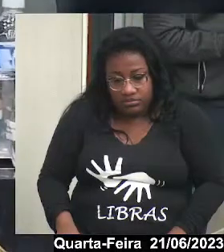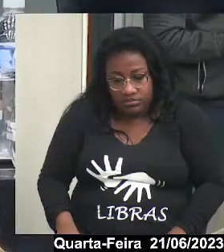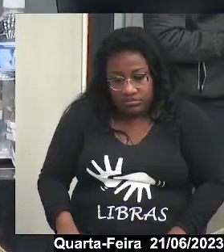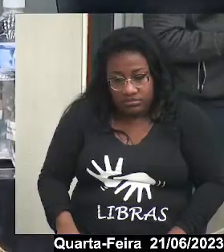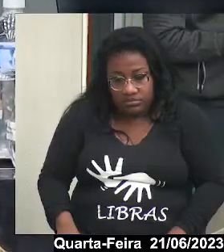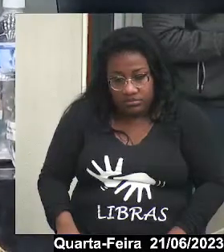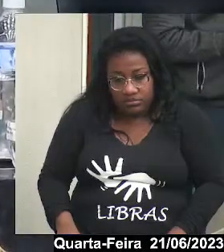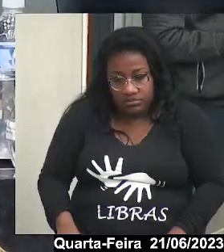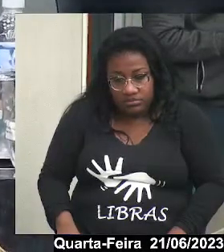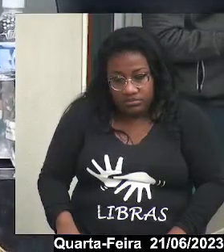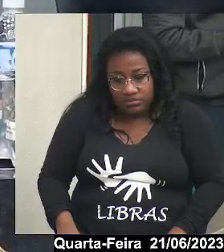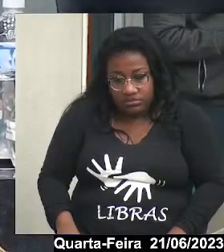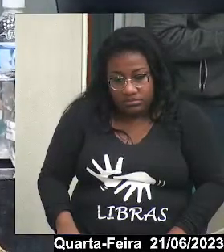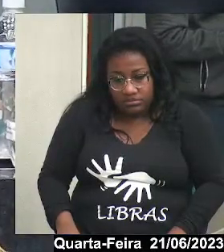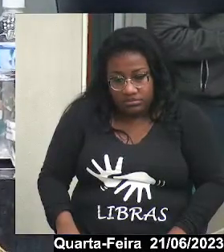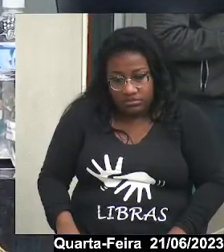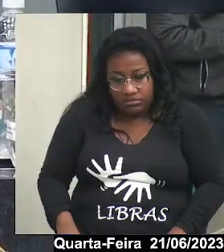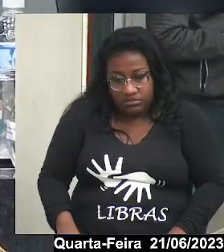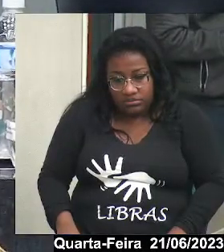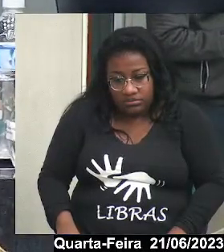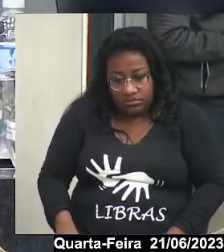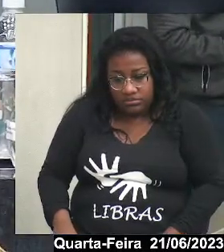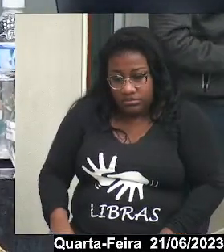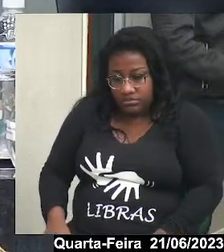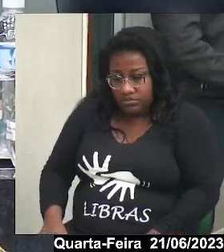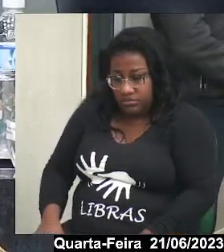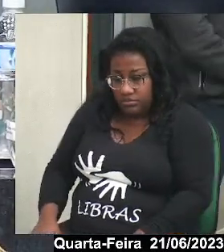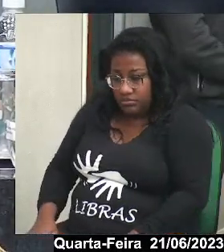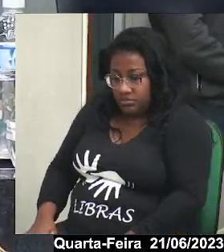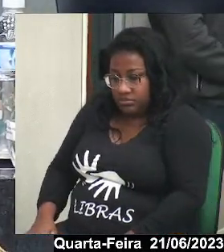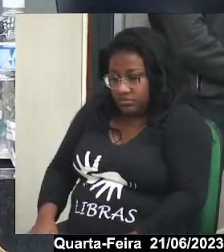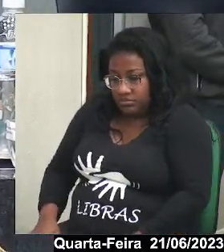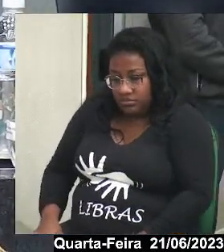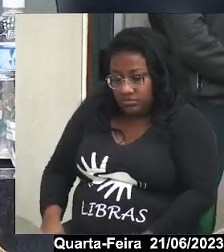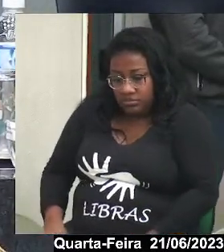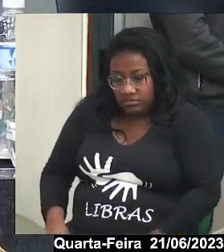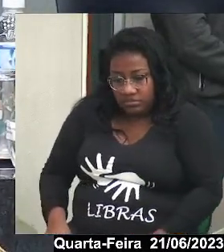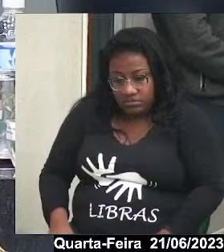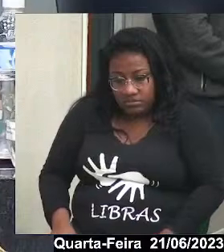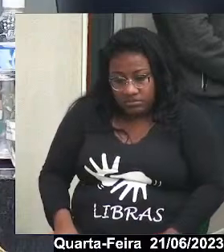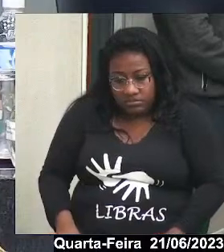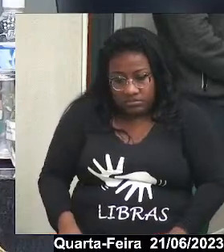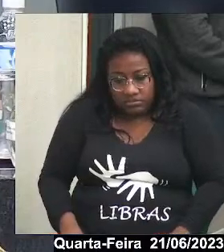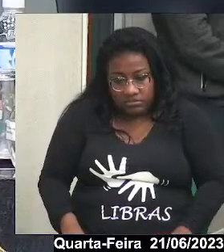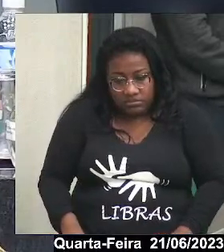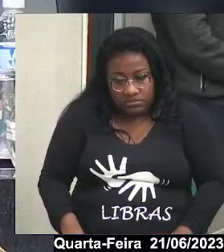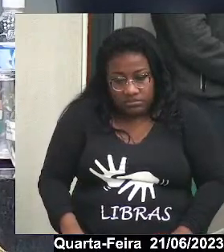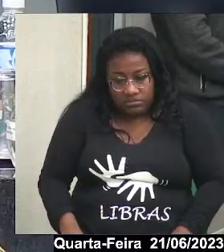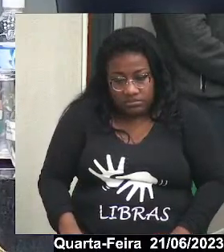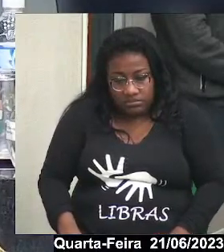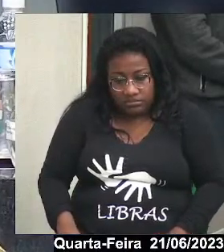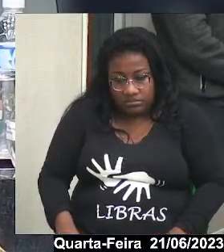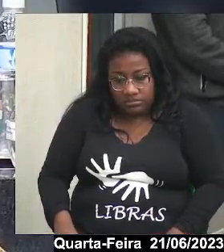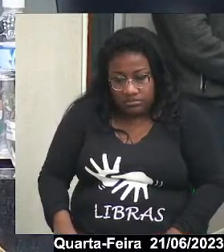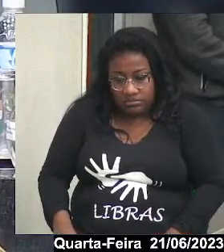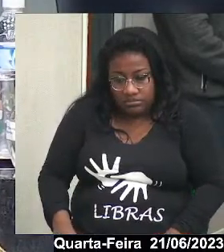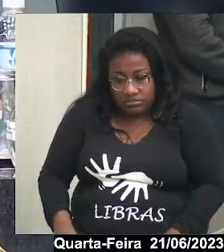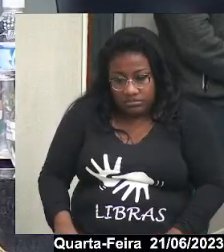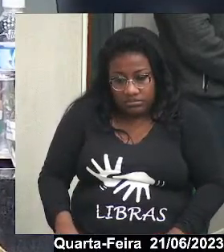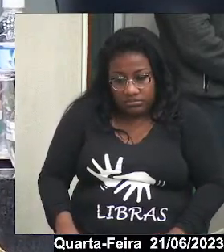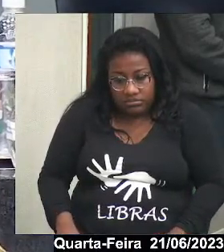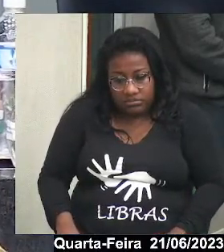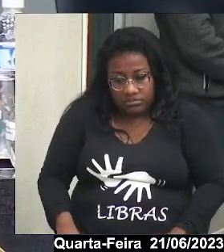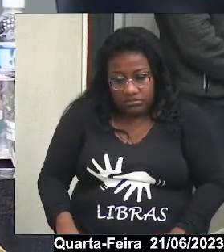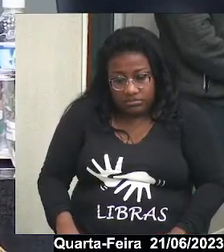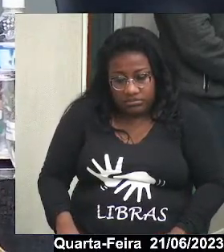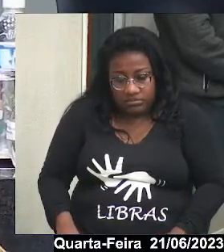se estendendo do Santo Antônio e do Pinheirinho, a linha nova da MTU. Quero agradecer ao governo e dizer que estamos juntos, correndo atrás de muitas